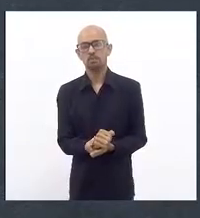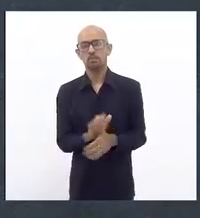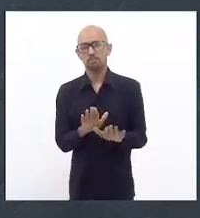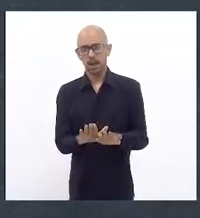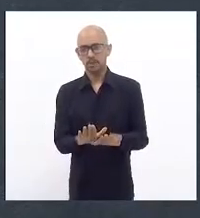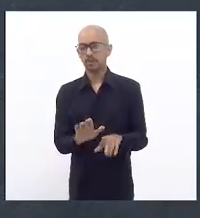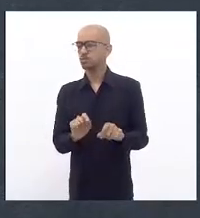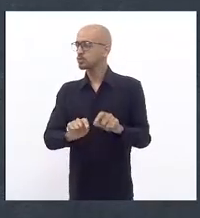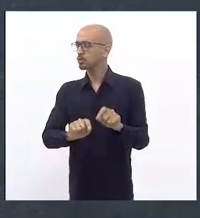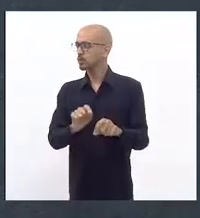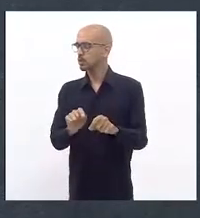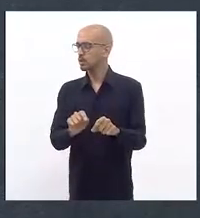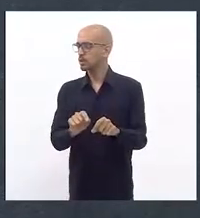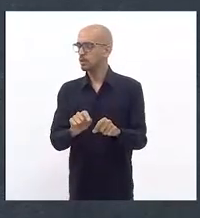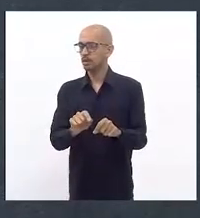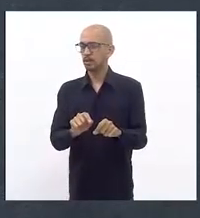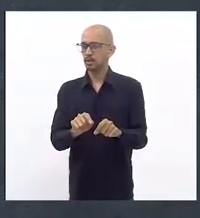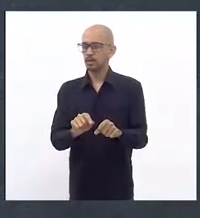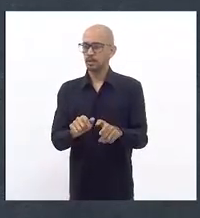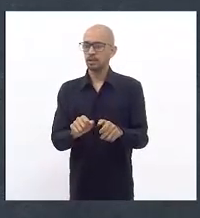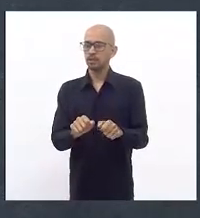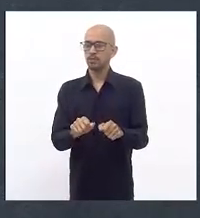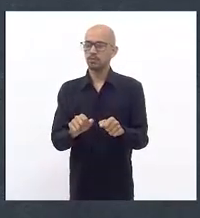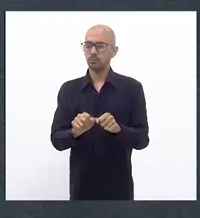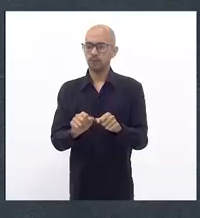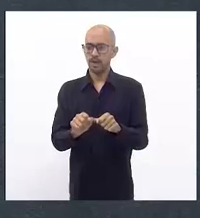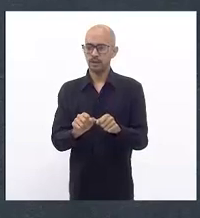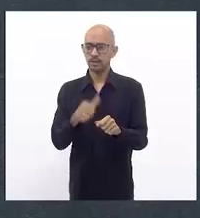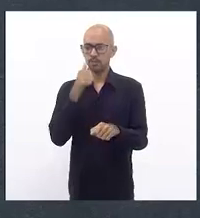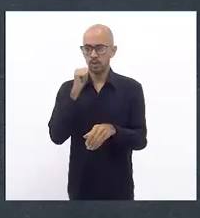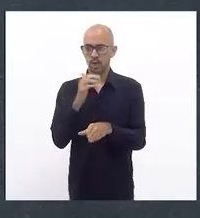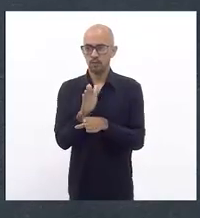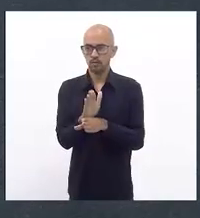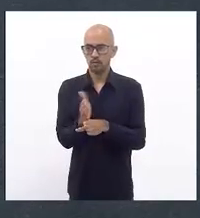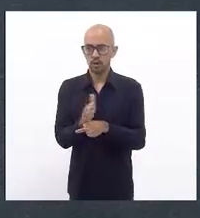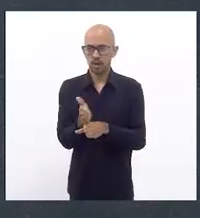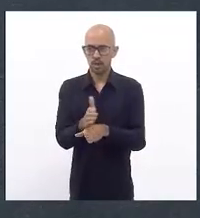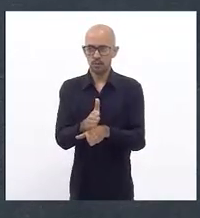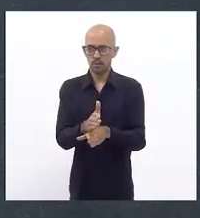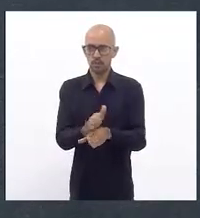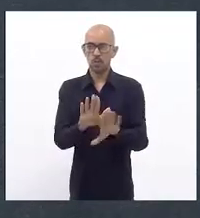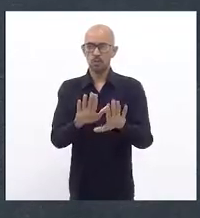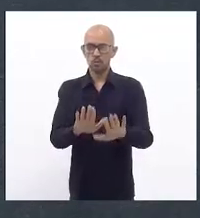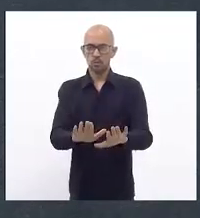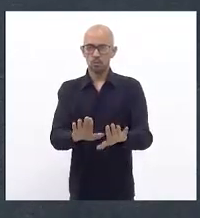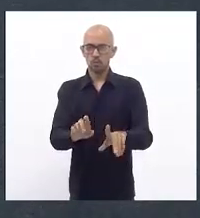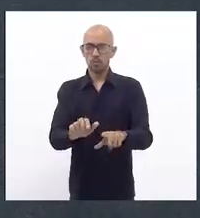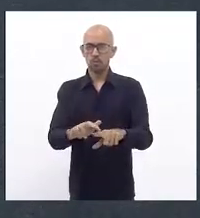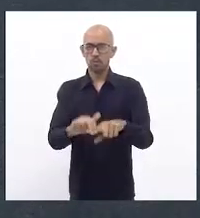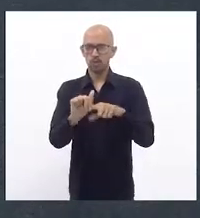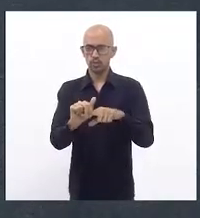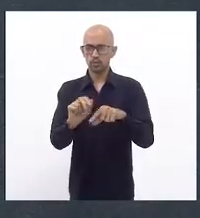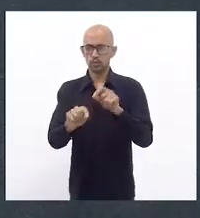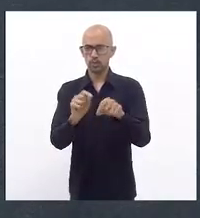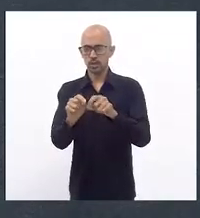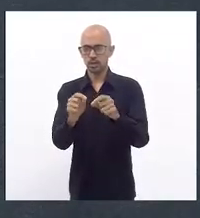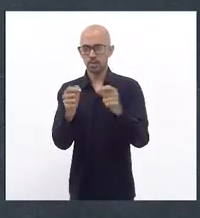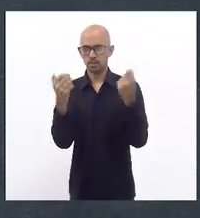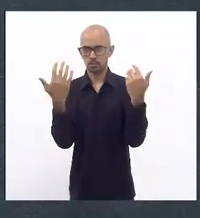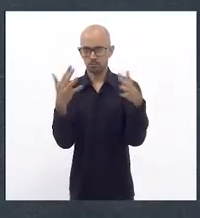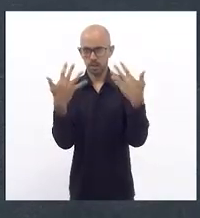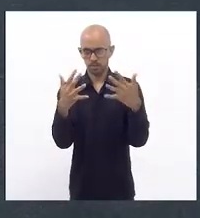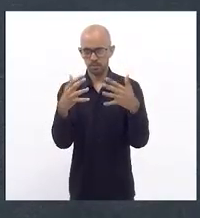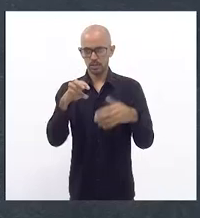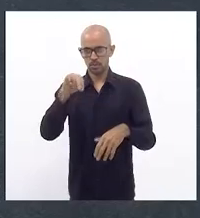que coloca a situação da mulher em vulnerabilidade. Então, nesse sentido, não só parabenizar a deputada